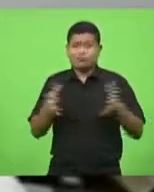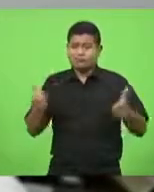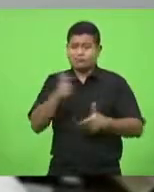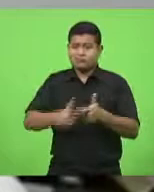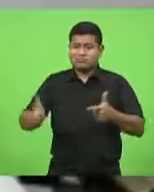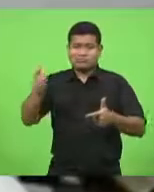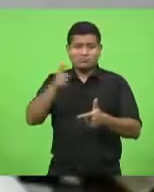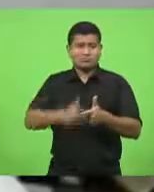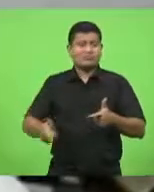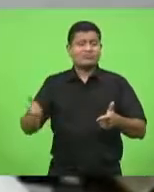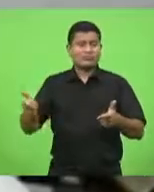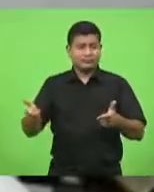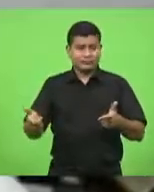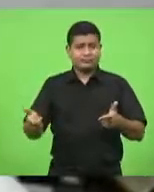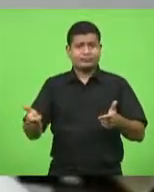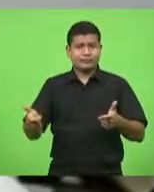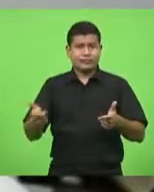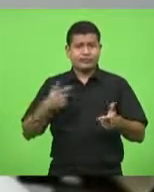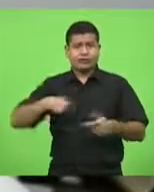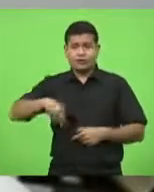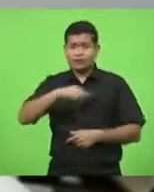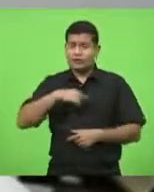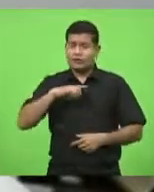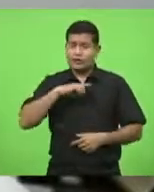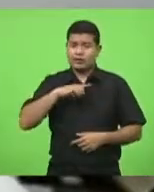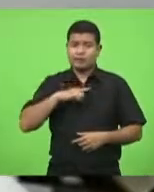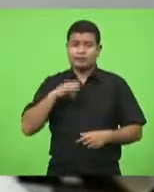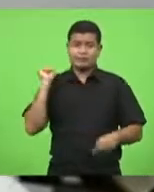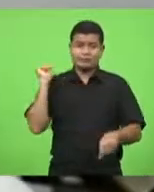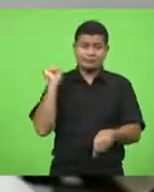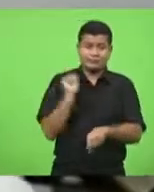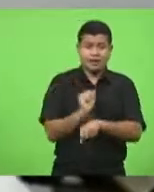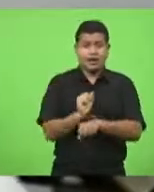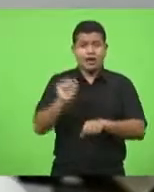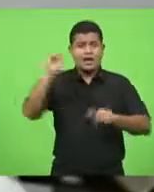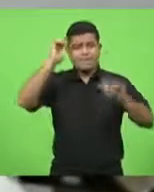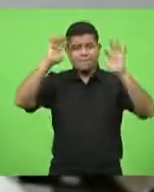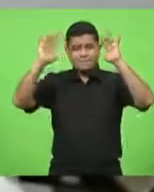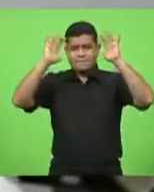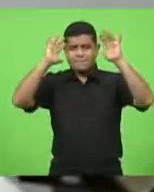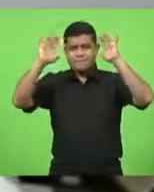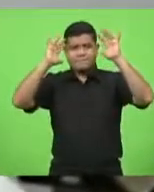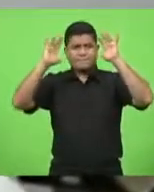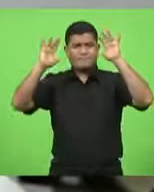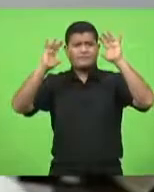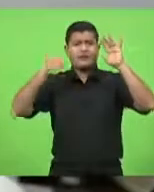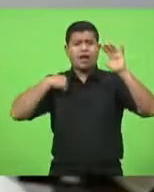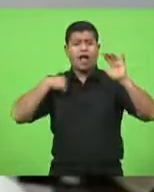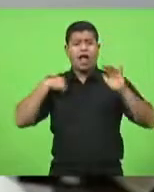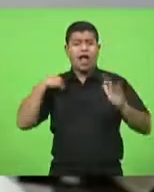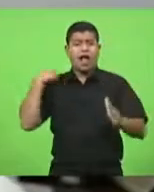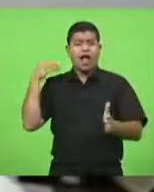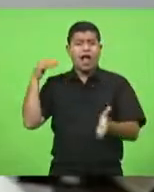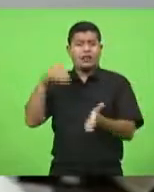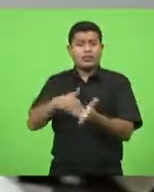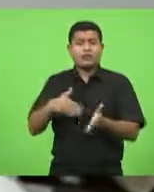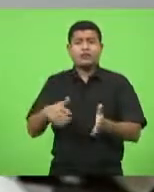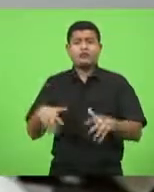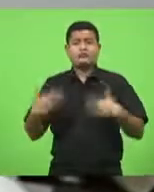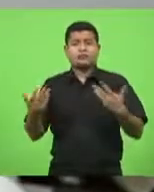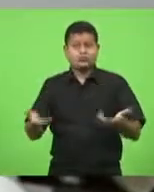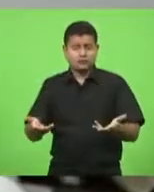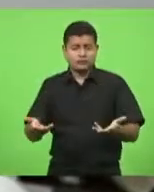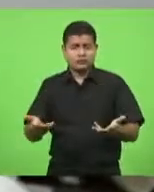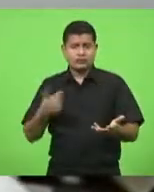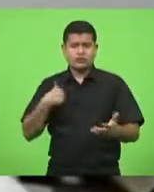senhoras e senhores deputados, que nós temos que parar e pensar e refletir até quanto vale o